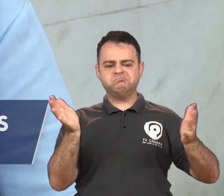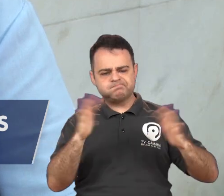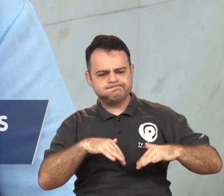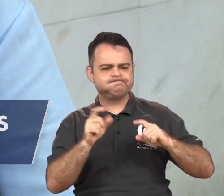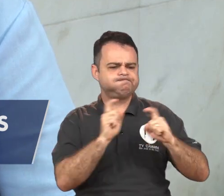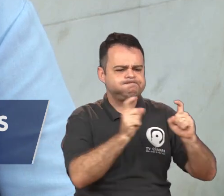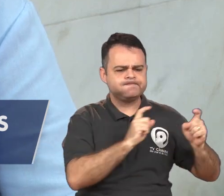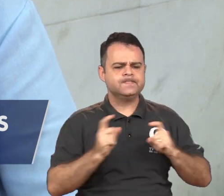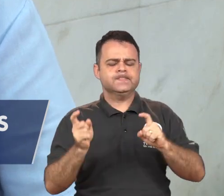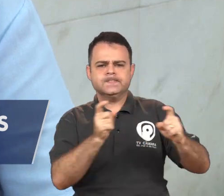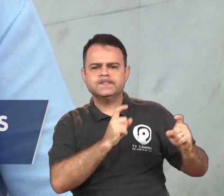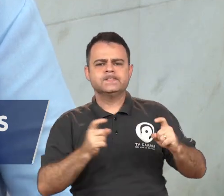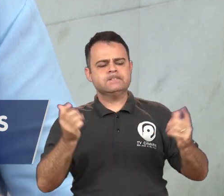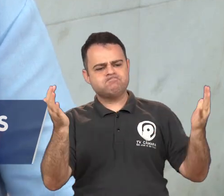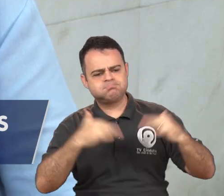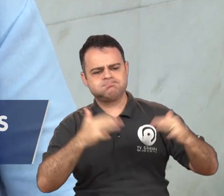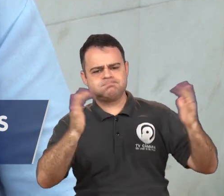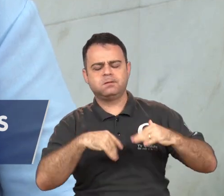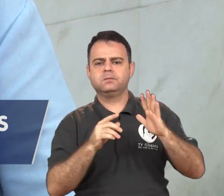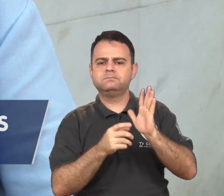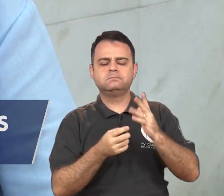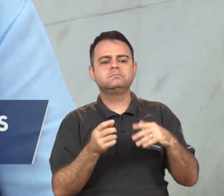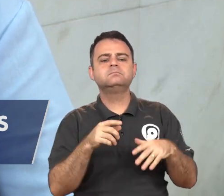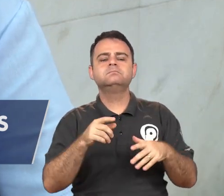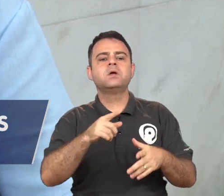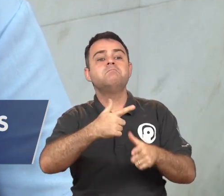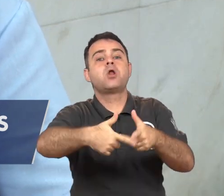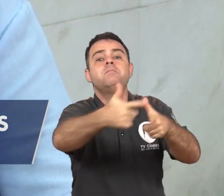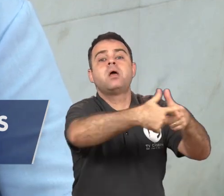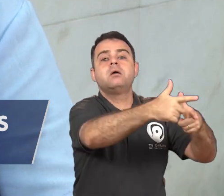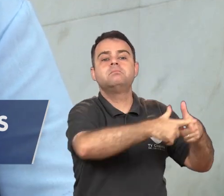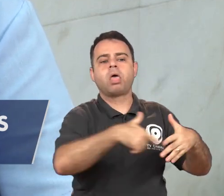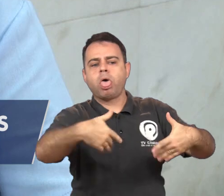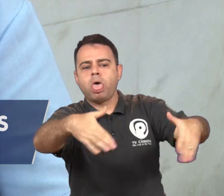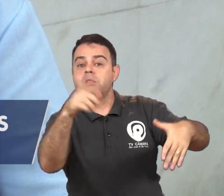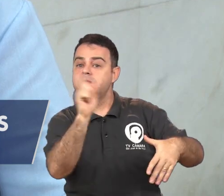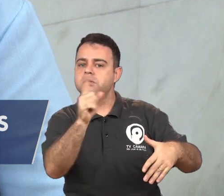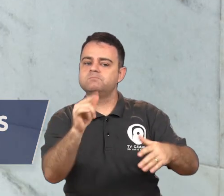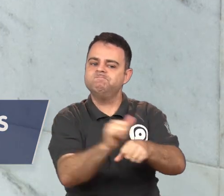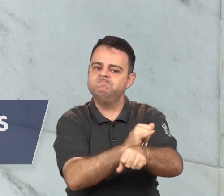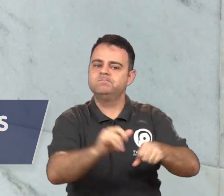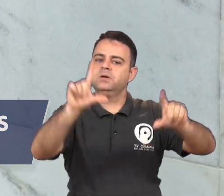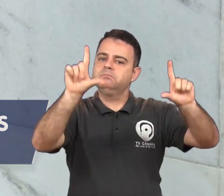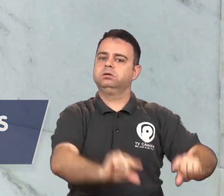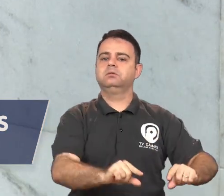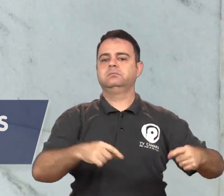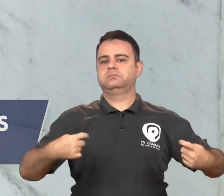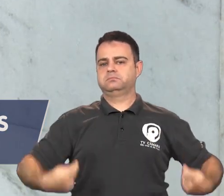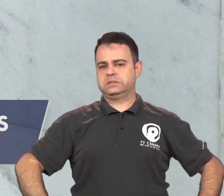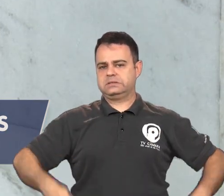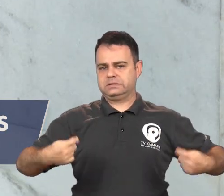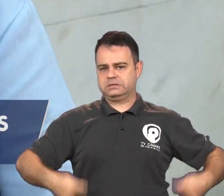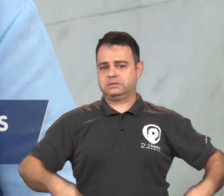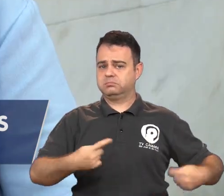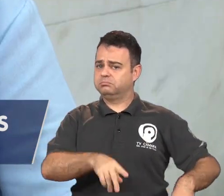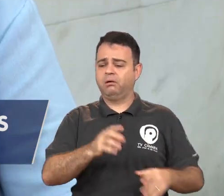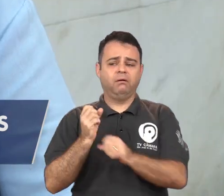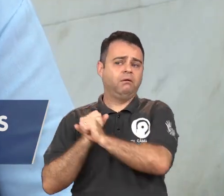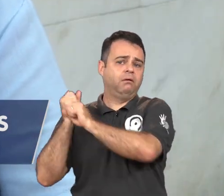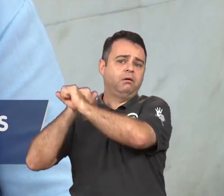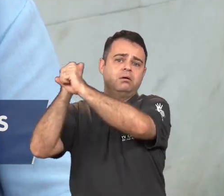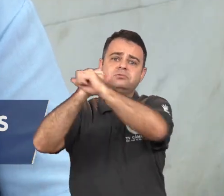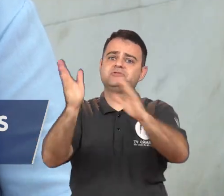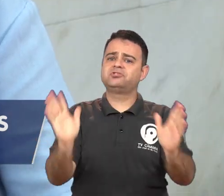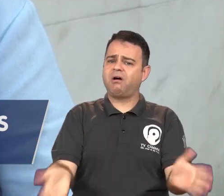que a gente minimize essa situação. Tá certo. Porque é uma situação que se arrasta,